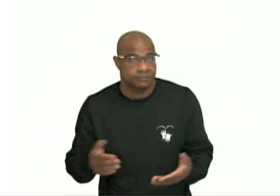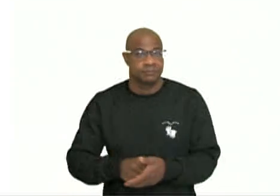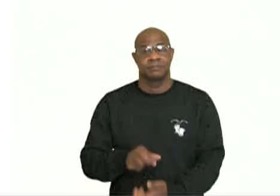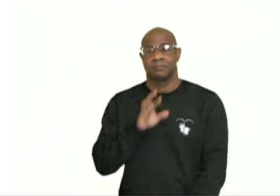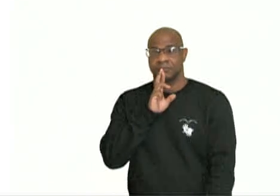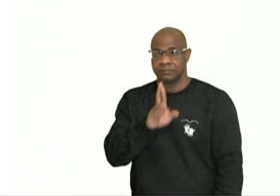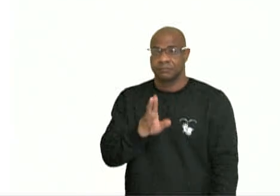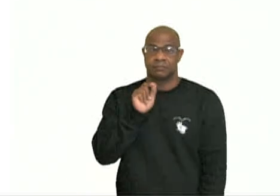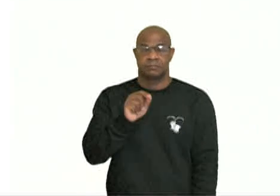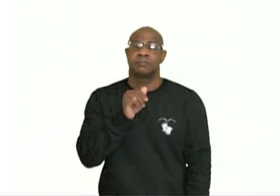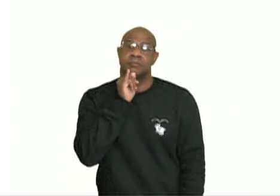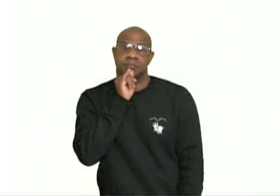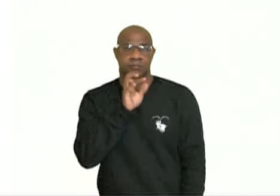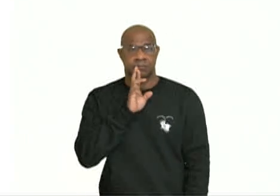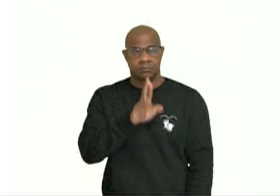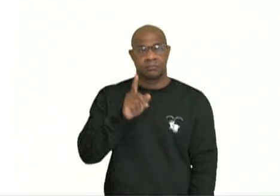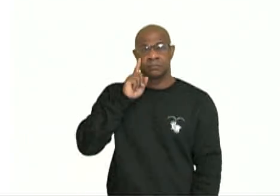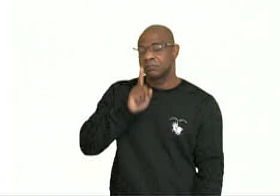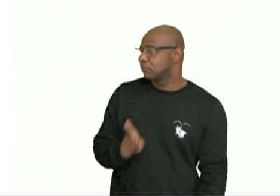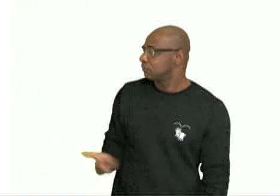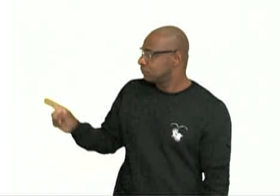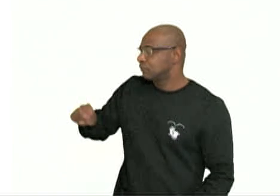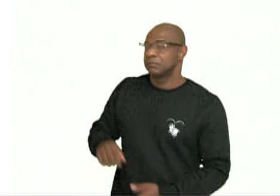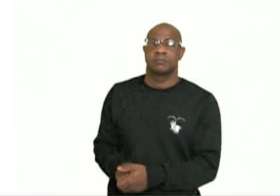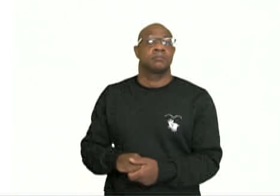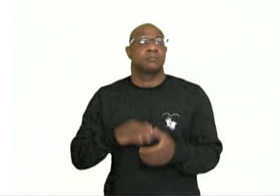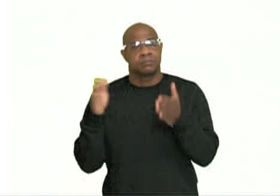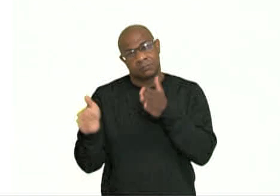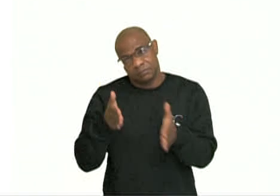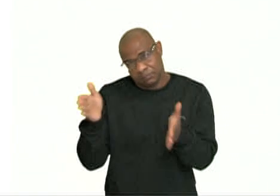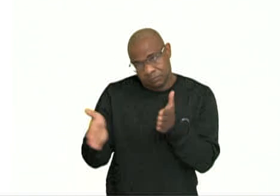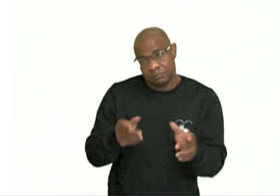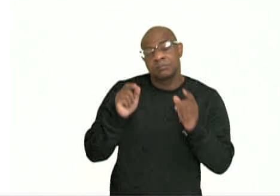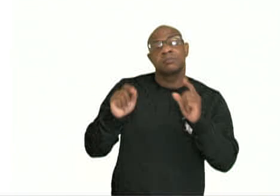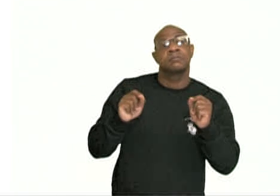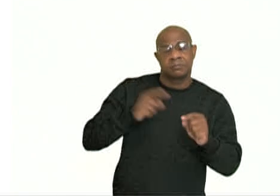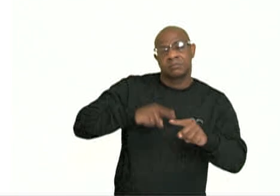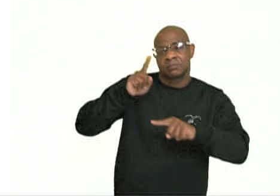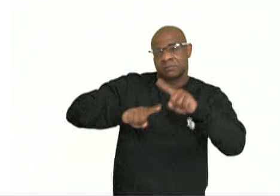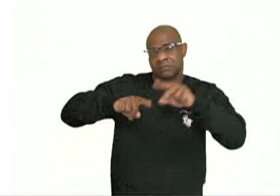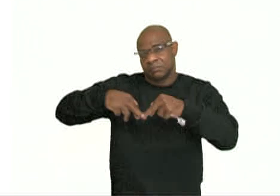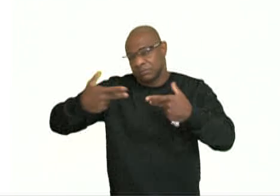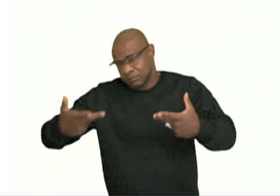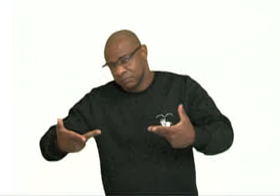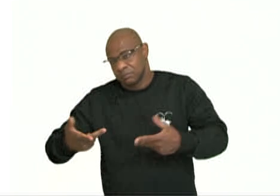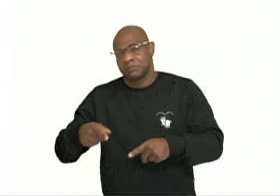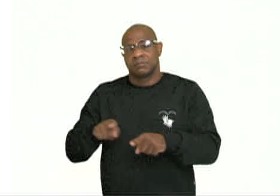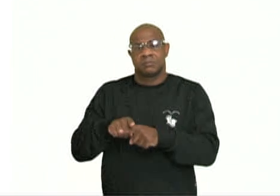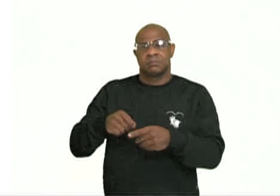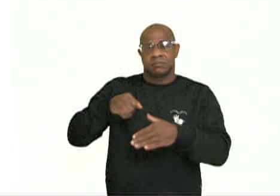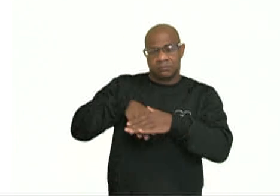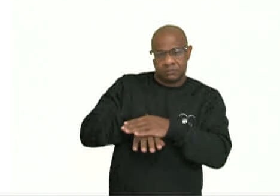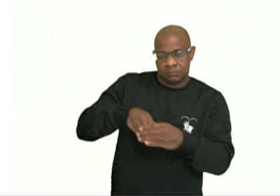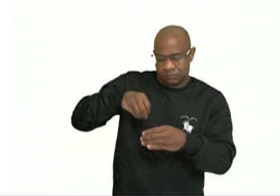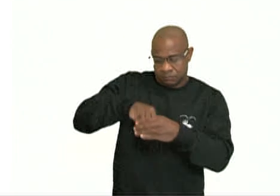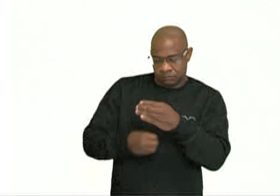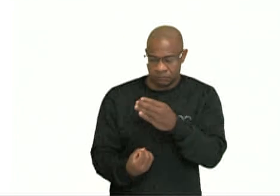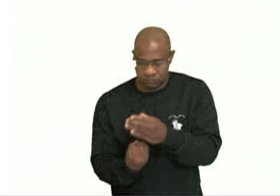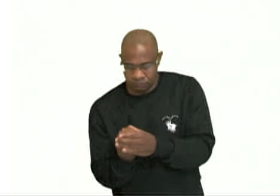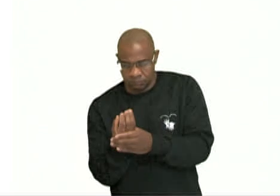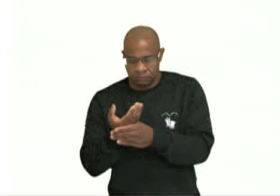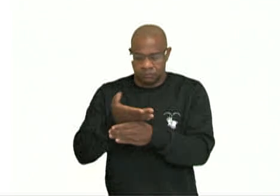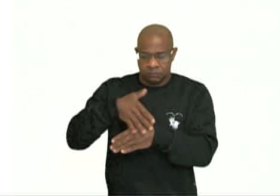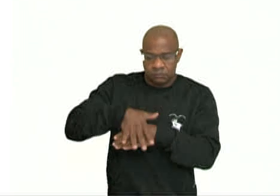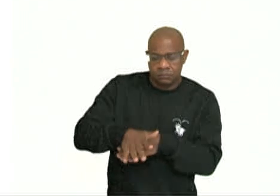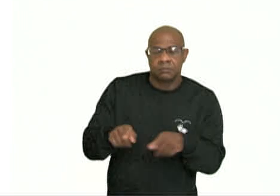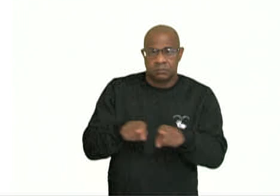resposta aqui, um exemplo de resposta, os meios de produção referem-se aos meios materiais, matéria-prima e os instrumentos necessários para